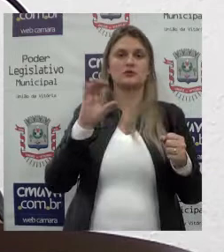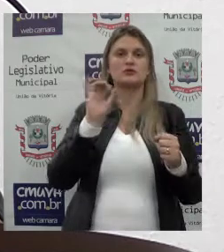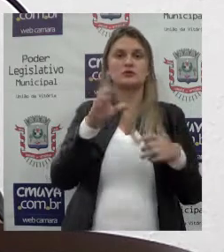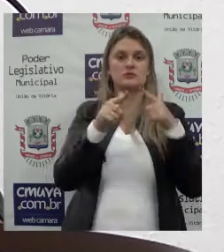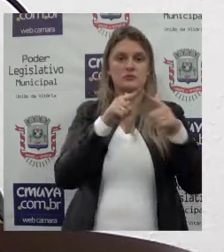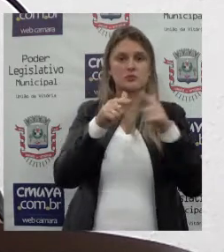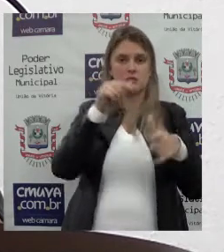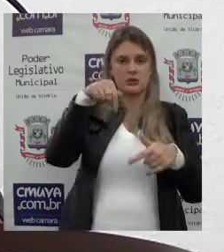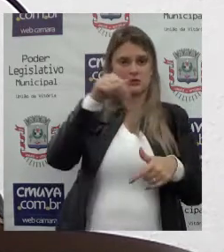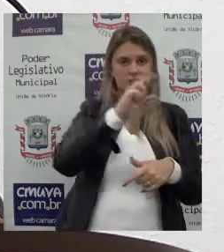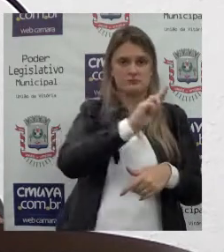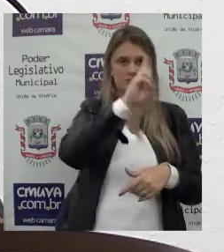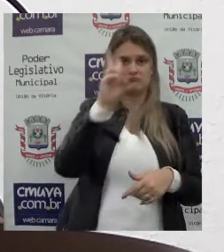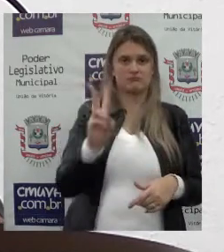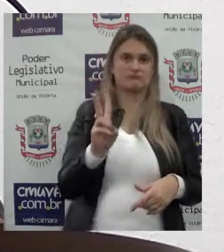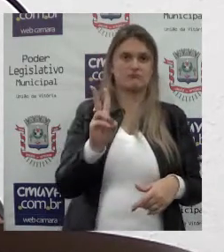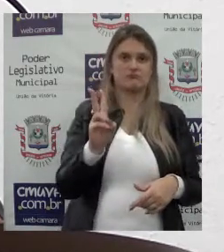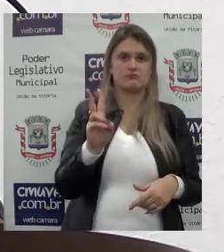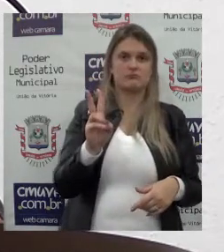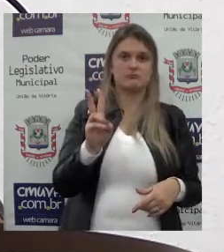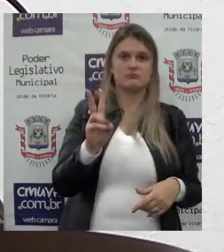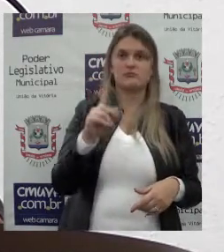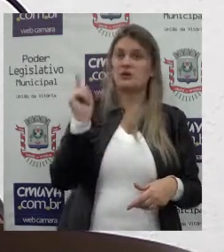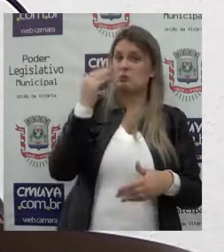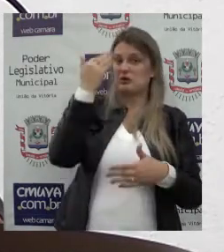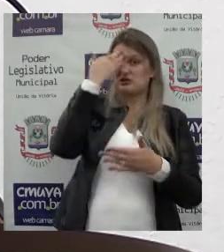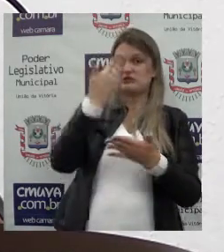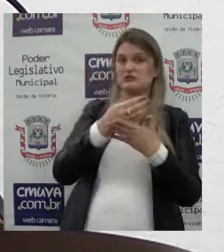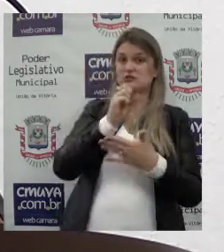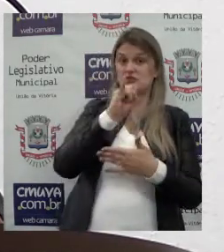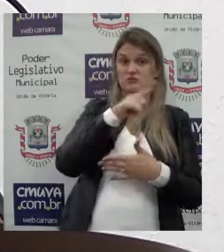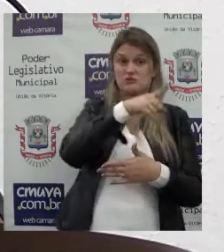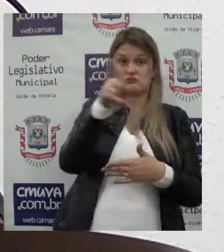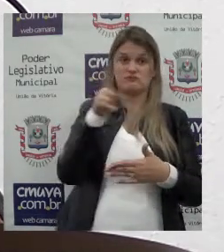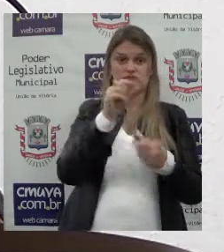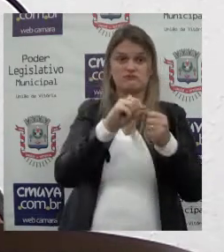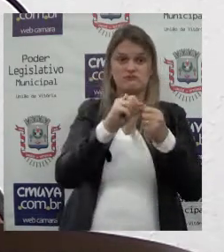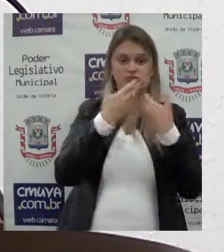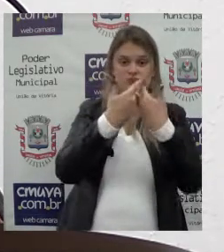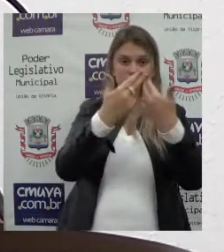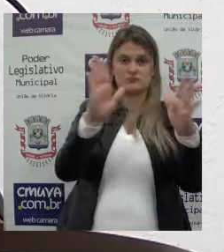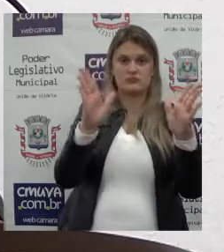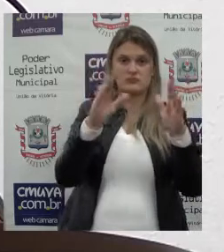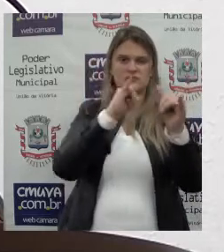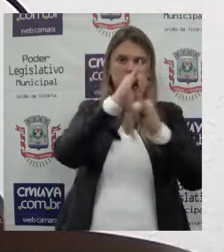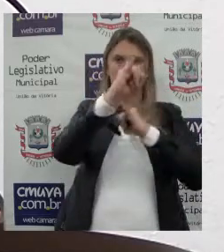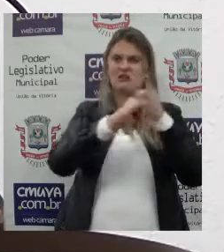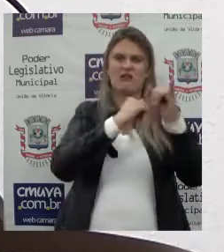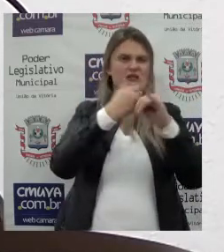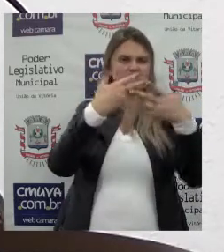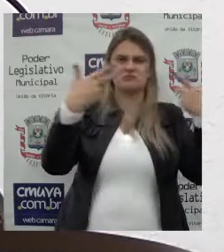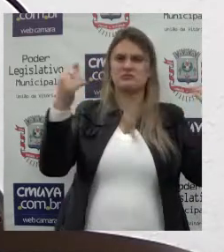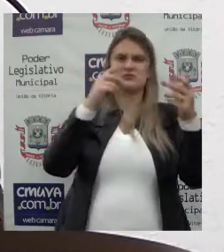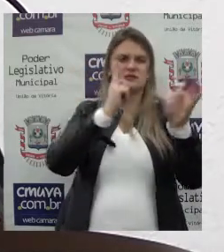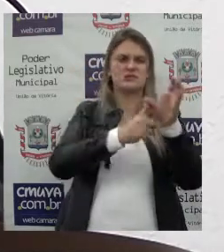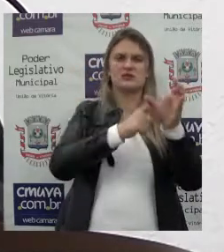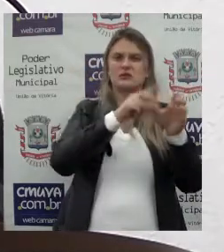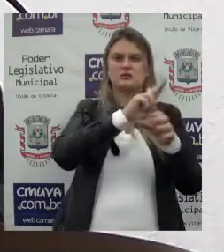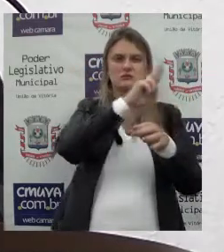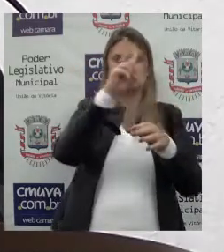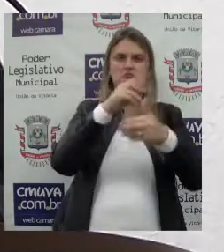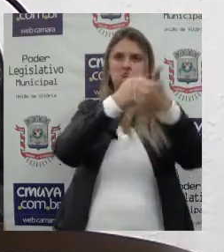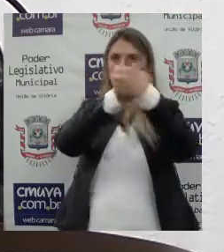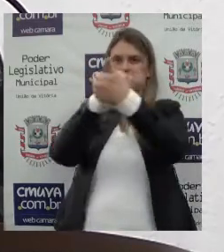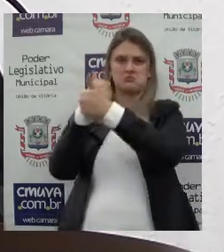A segurança pública ela só tem problema em Hernando Vitória? Eu acredito, se vocês fizerem a abertura de algum site de